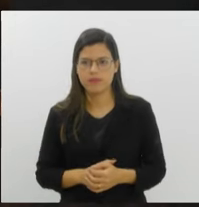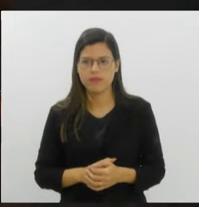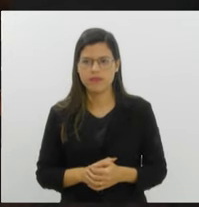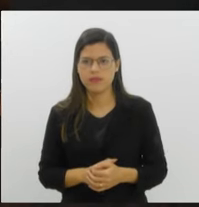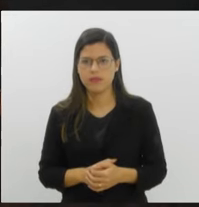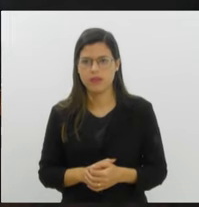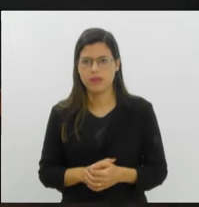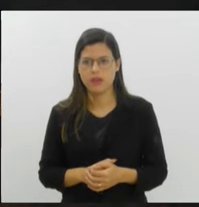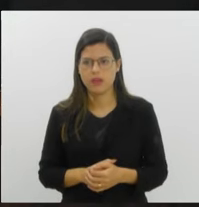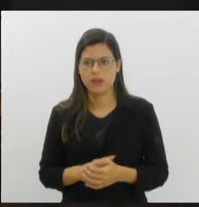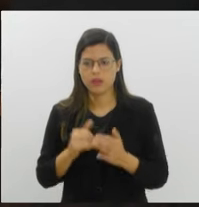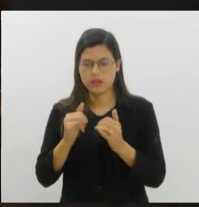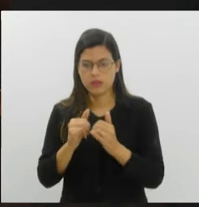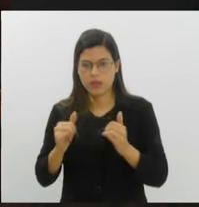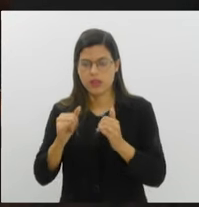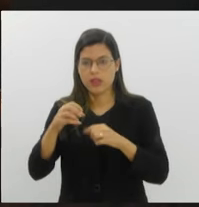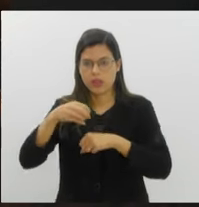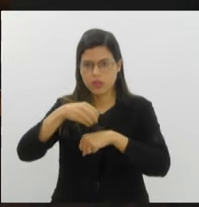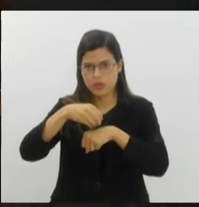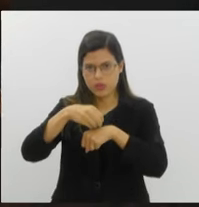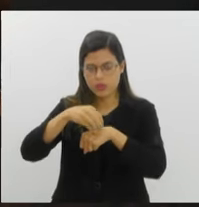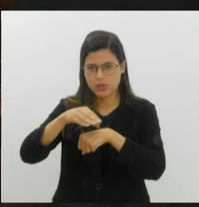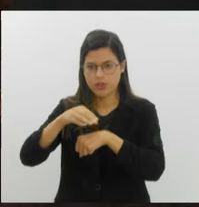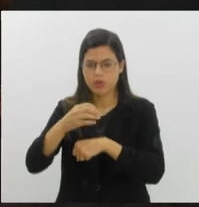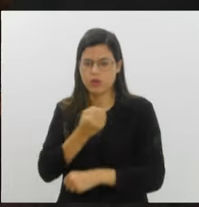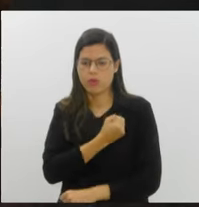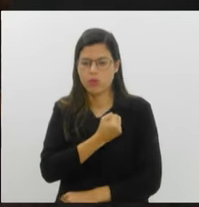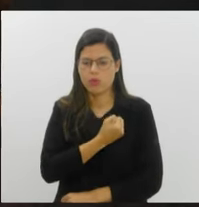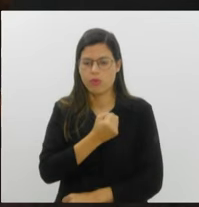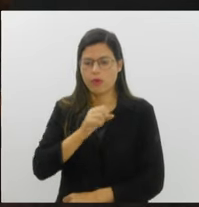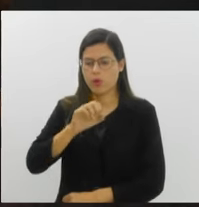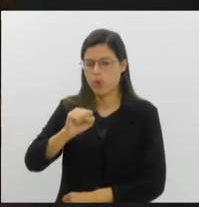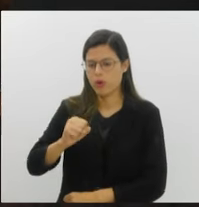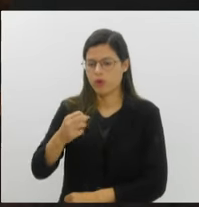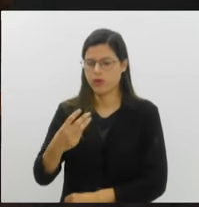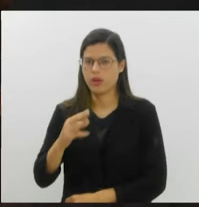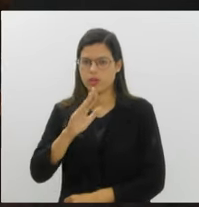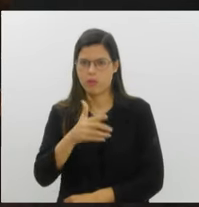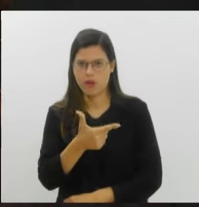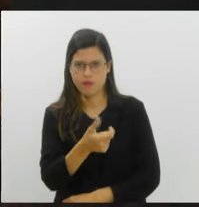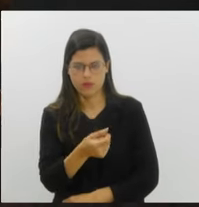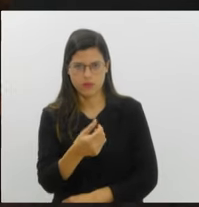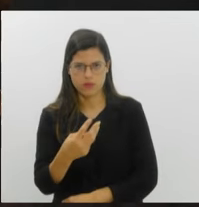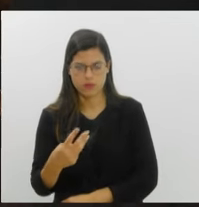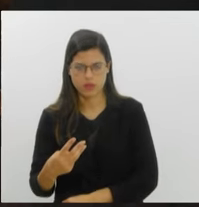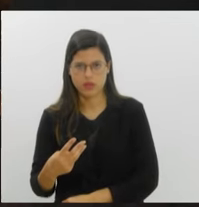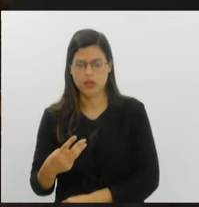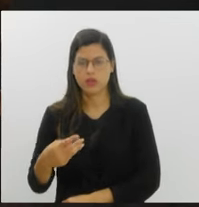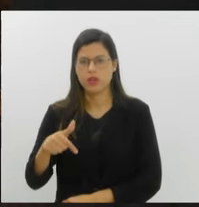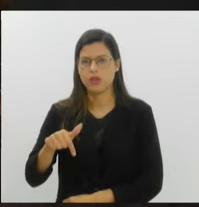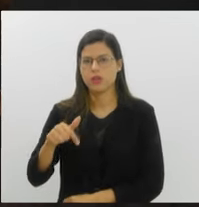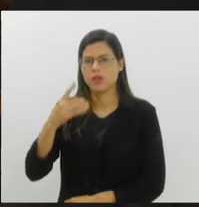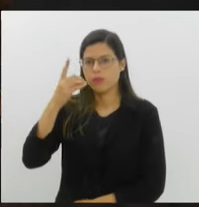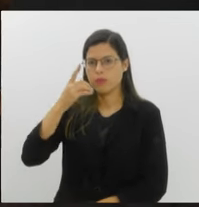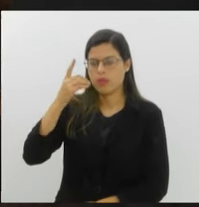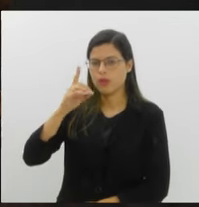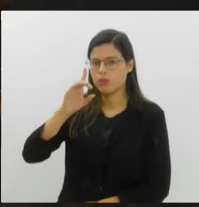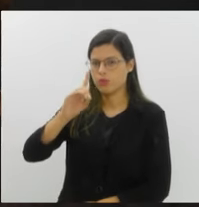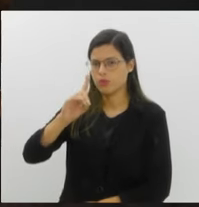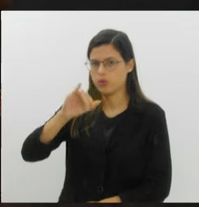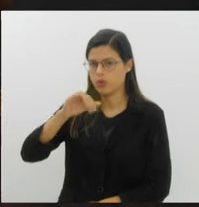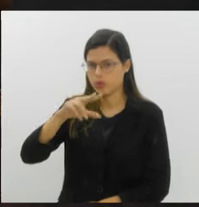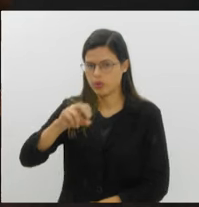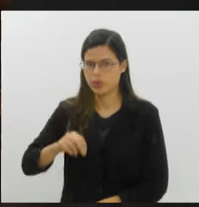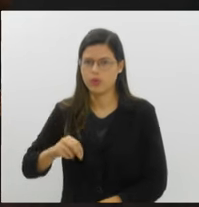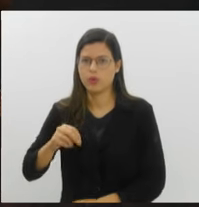Anuncio indicação legislativa número 83/2023, de autoria do deputado Marcelo Dino, que solicita